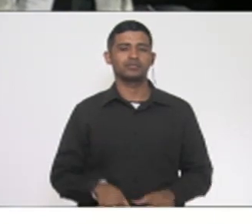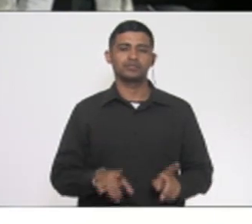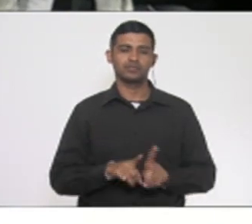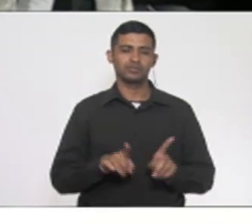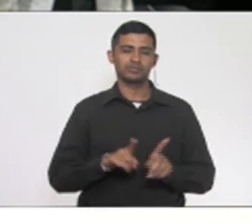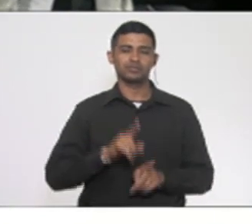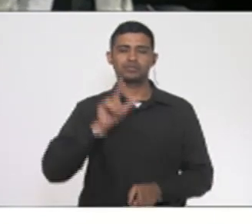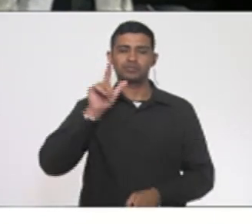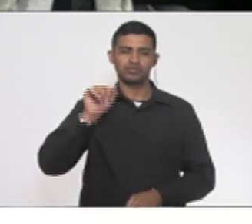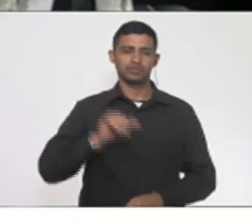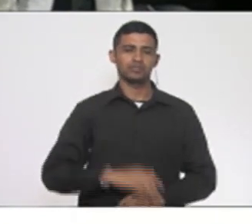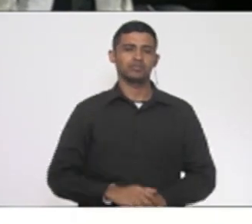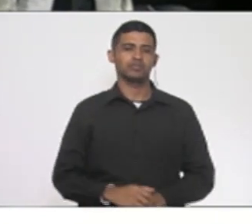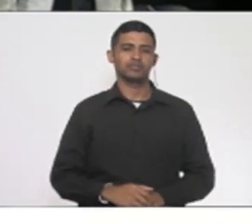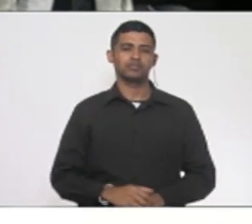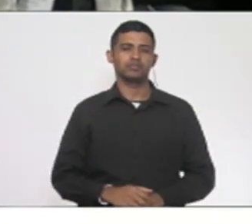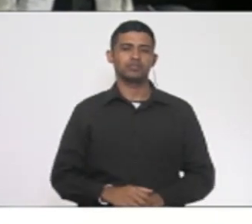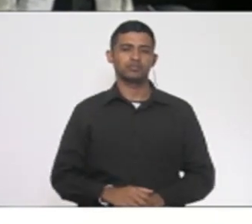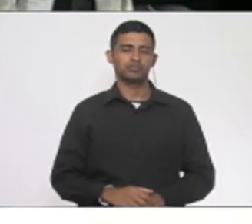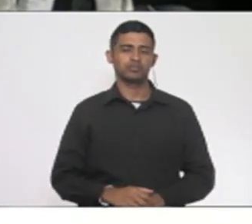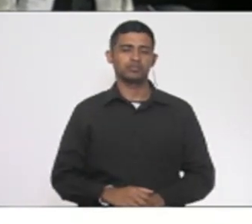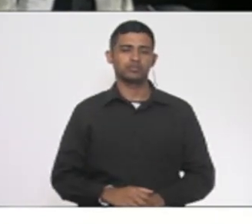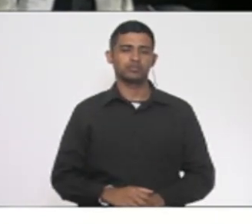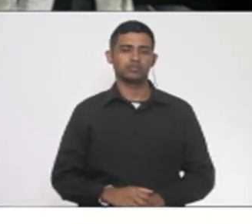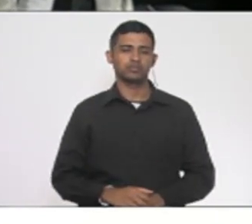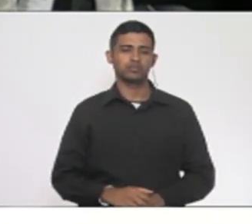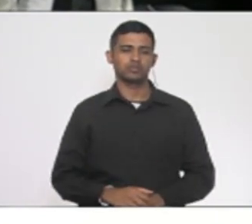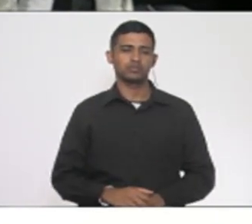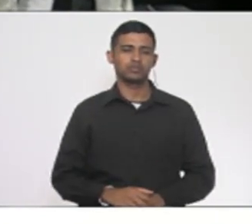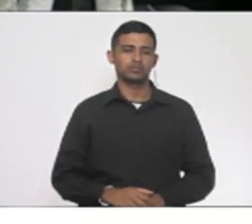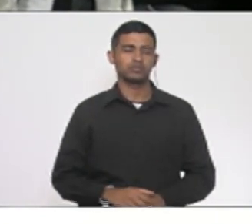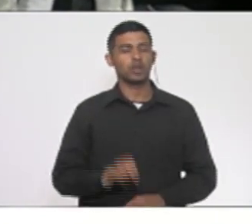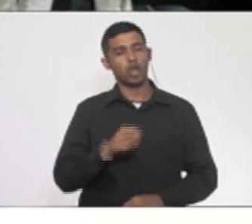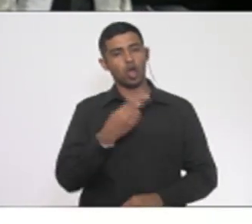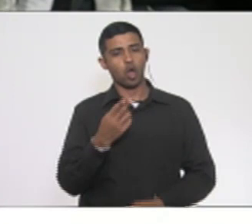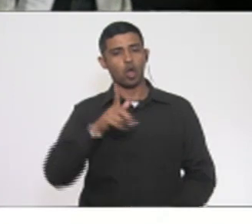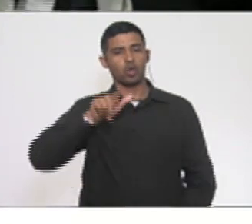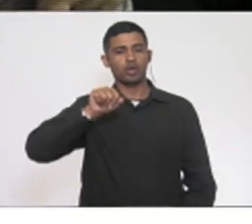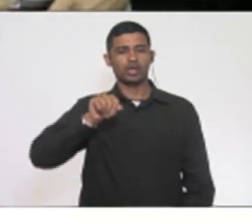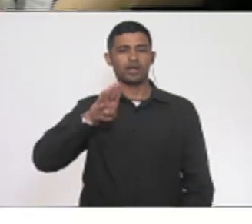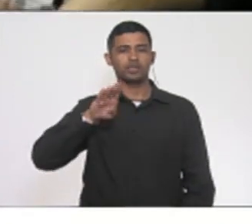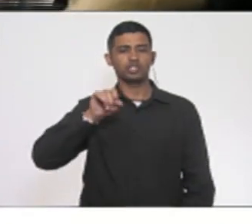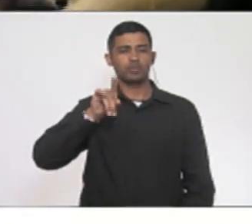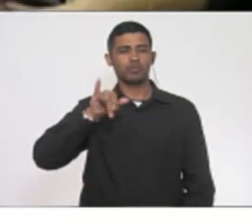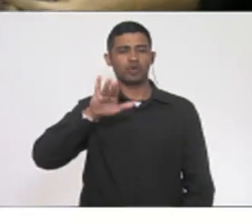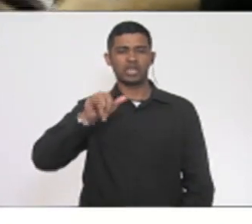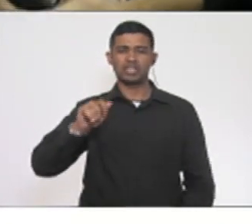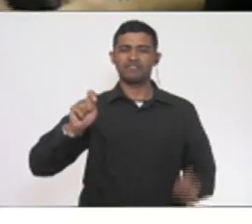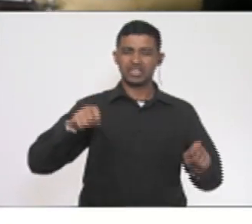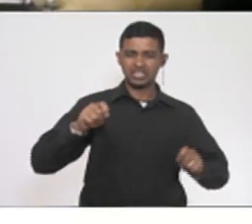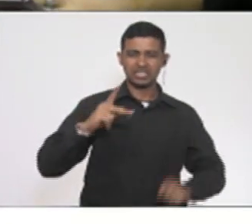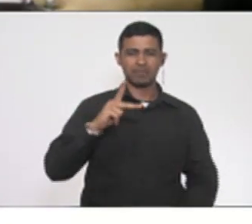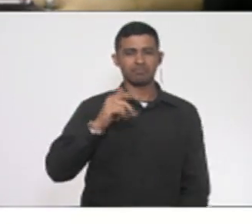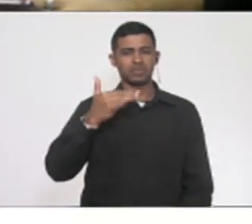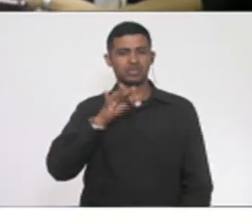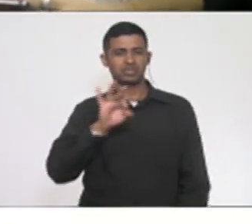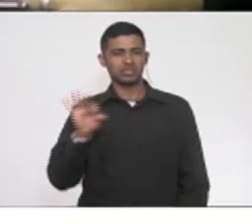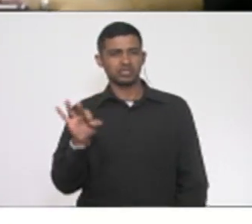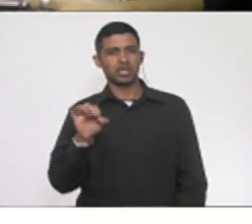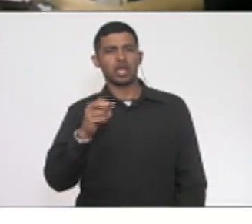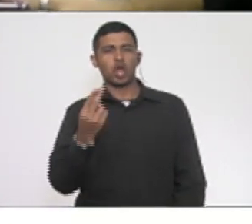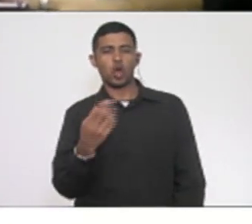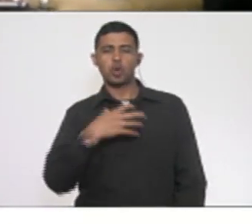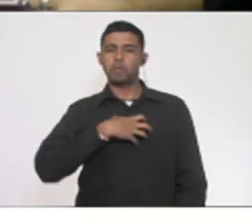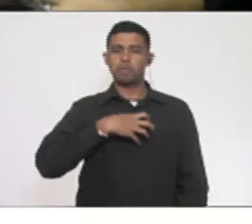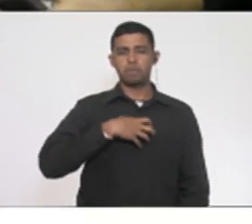mesma coisa, um agente que esteja, um gás boliviano, possa ser ofertado em P100, ou em Salvador, ou no Rio de